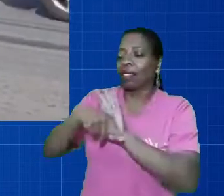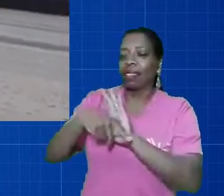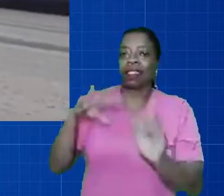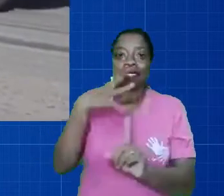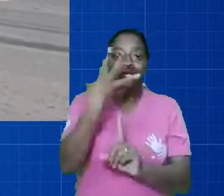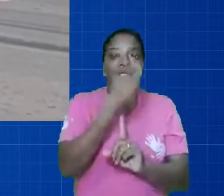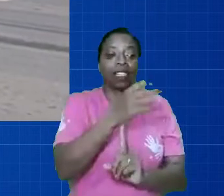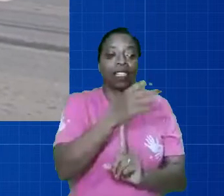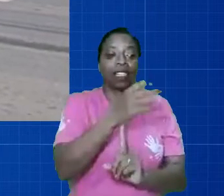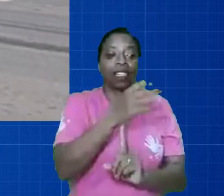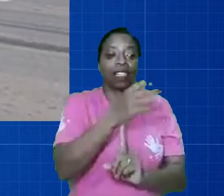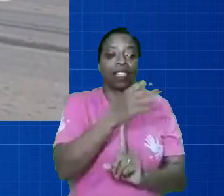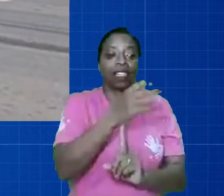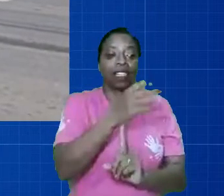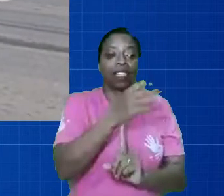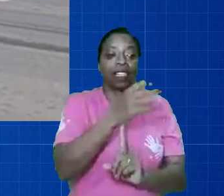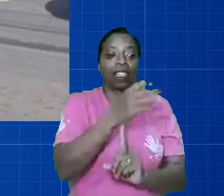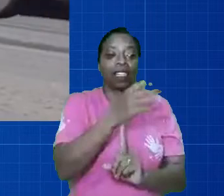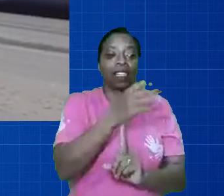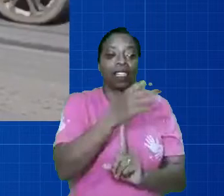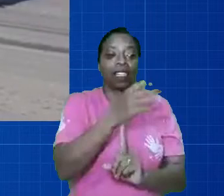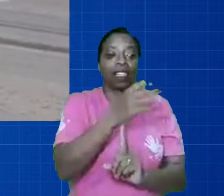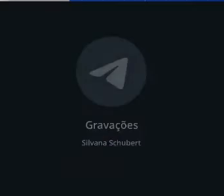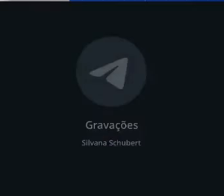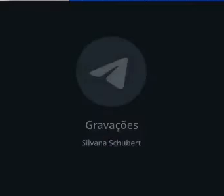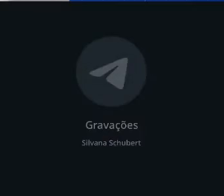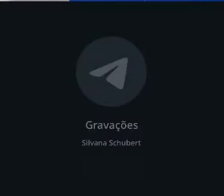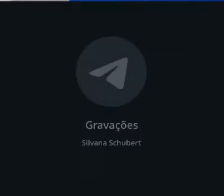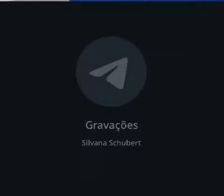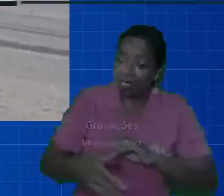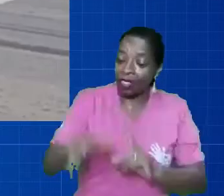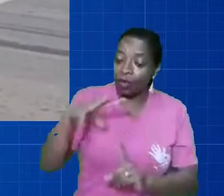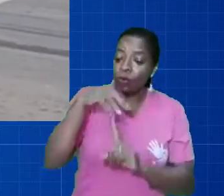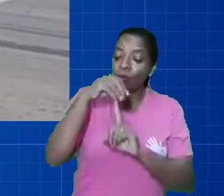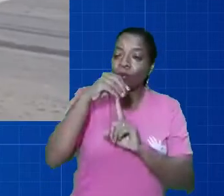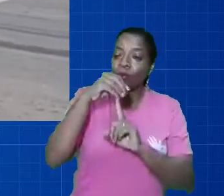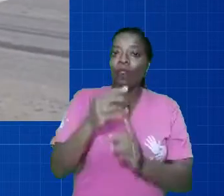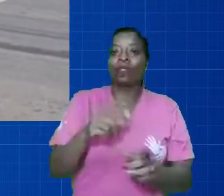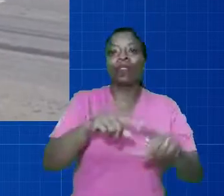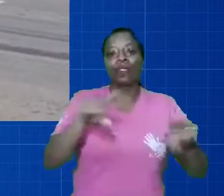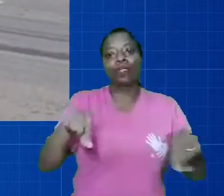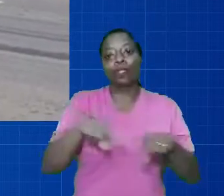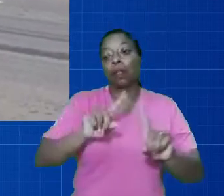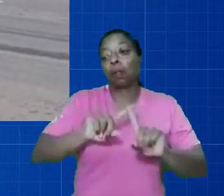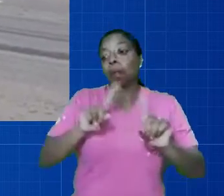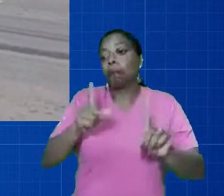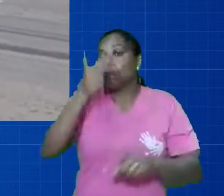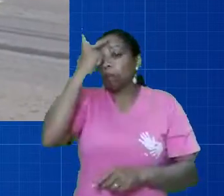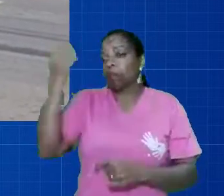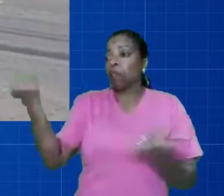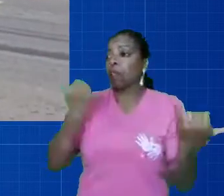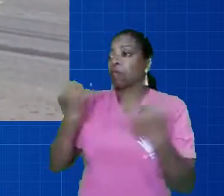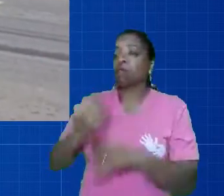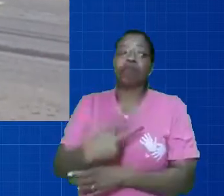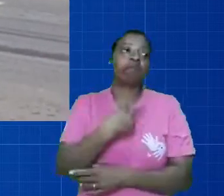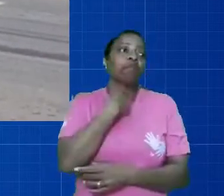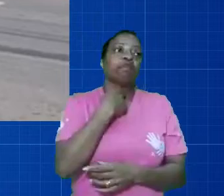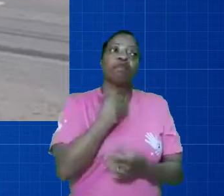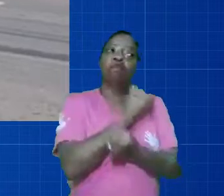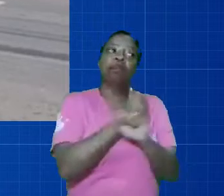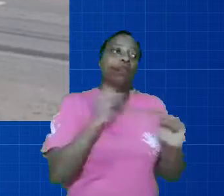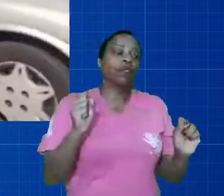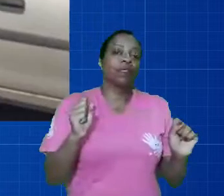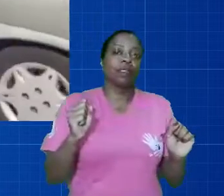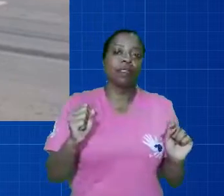unidades educacionais para poder fazer o trabalho. Na impossibilidade de ofertar esse espaço em cada escola, o então secretário